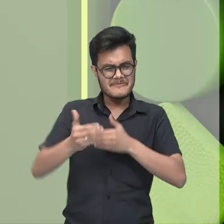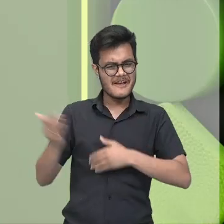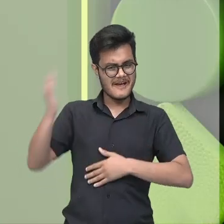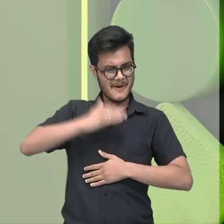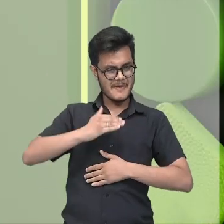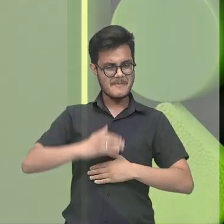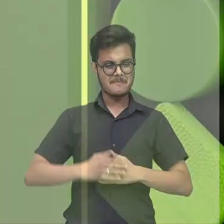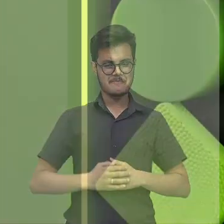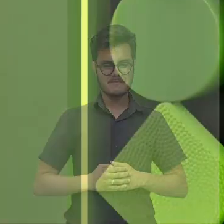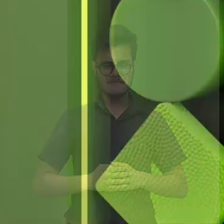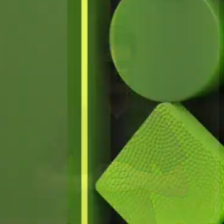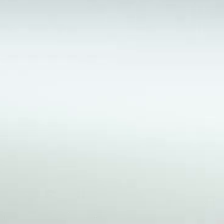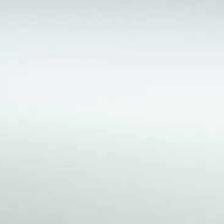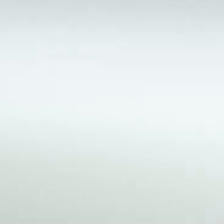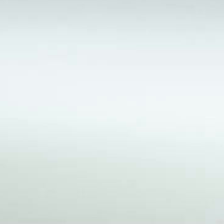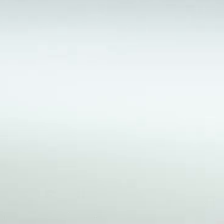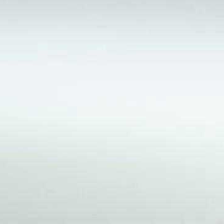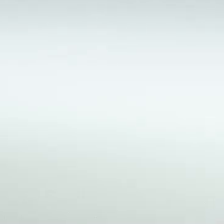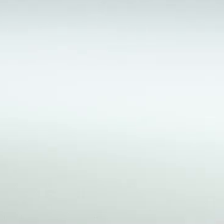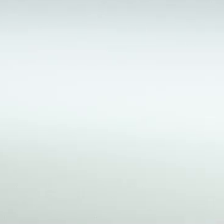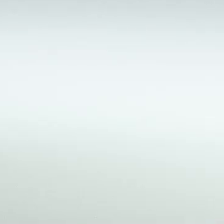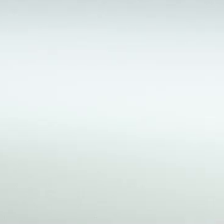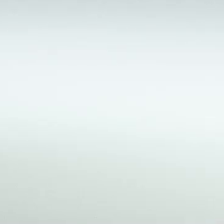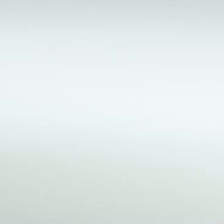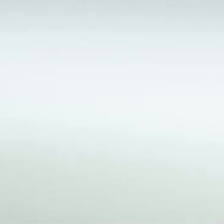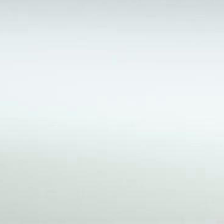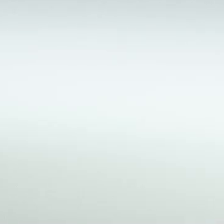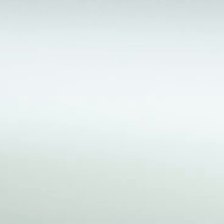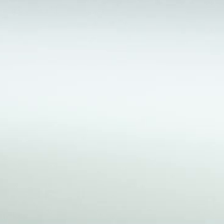nossa revisão.